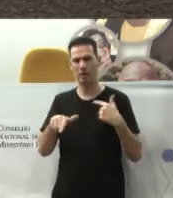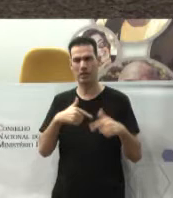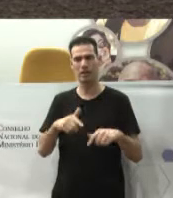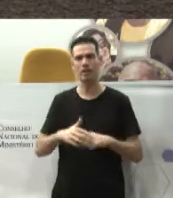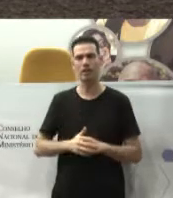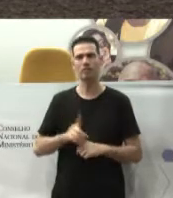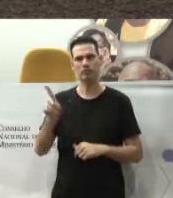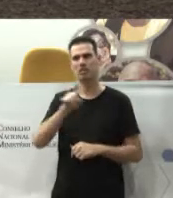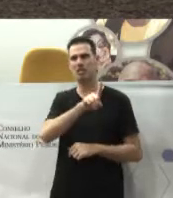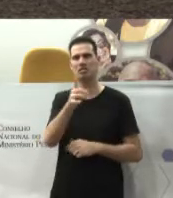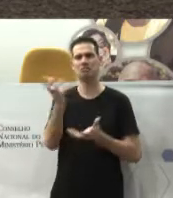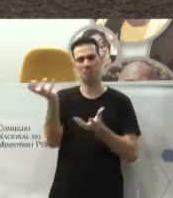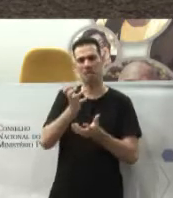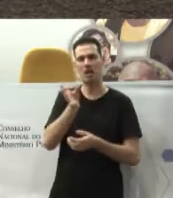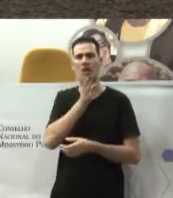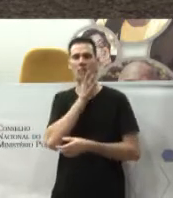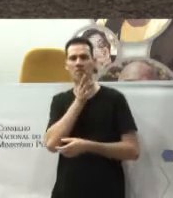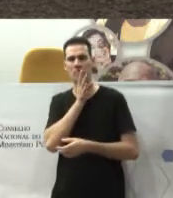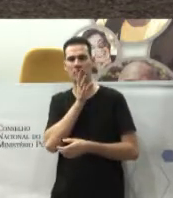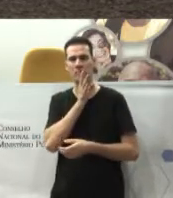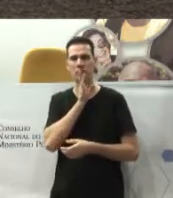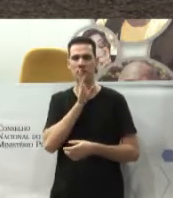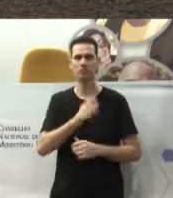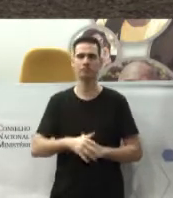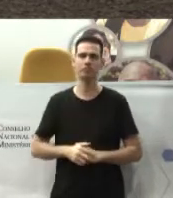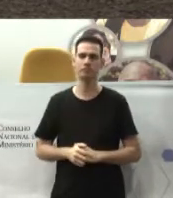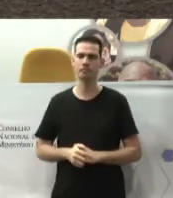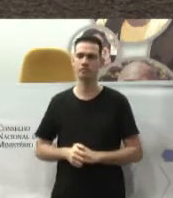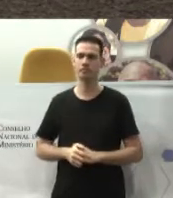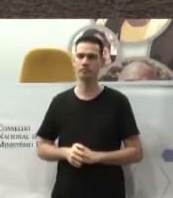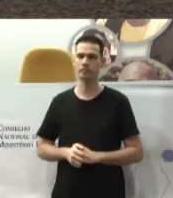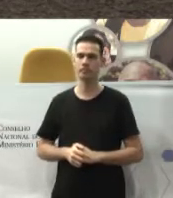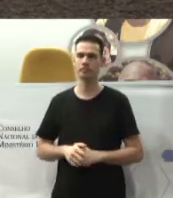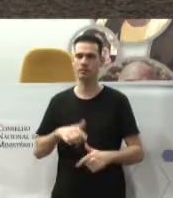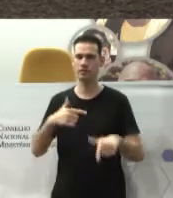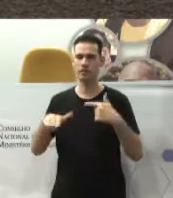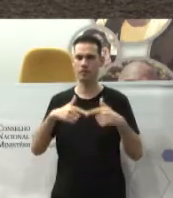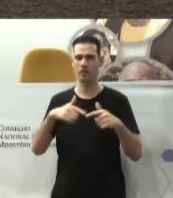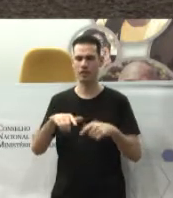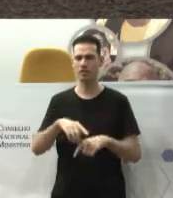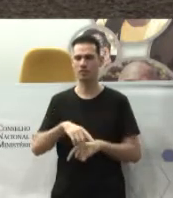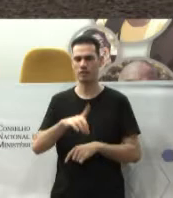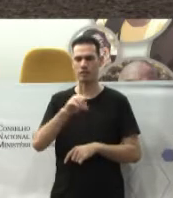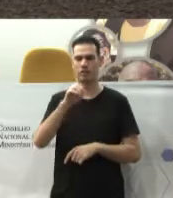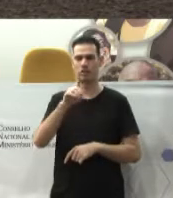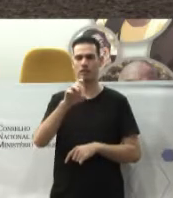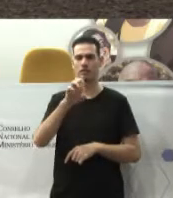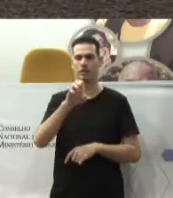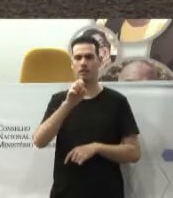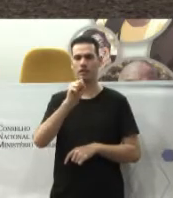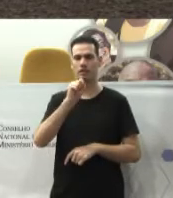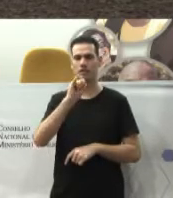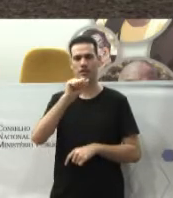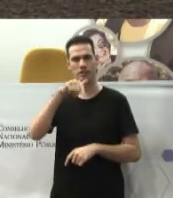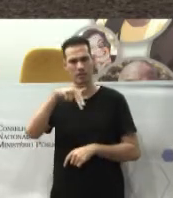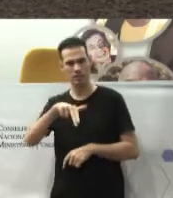sujeito que vale a pena vocês conhecerem os textos dele. Ele trabalha com design de métodos de solução de